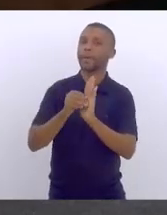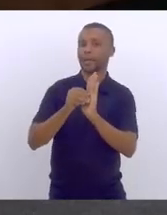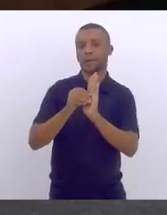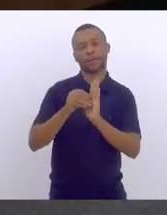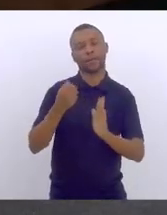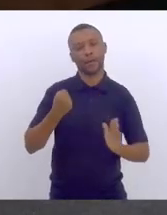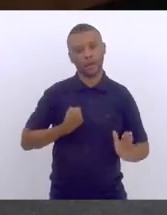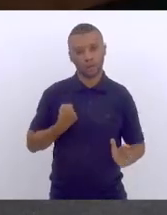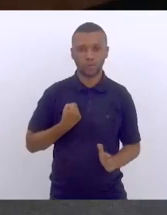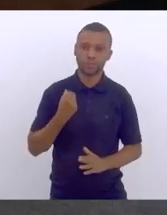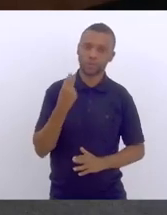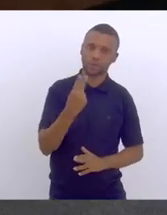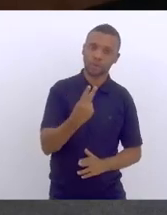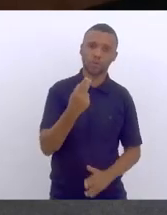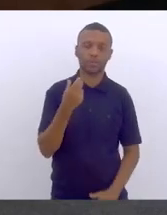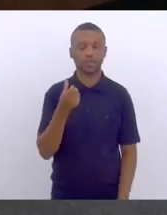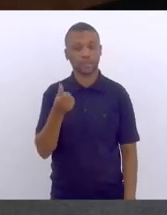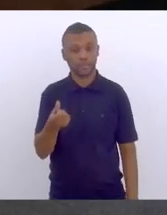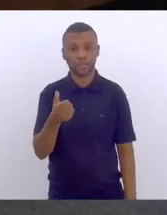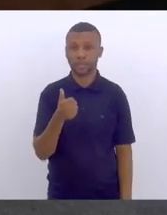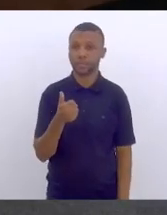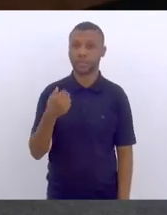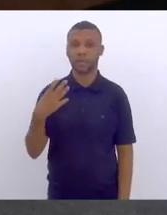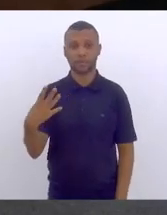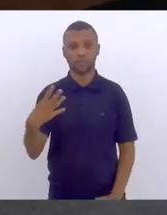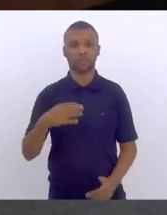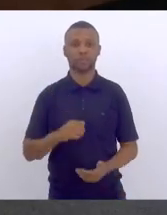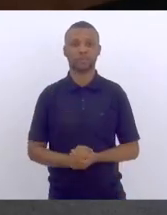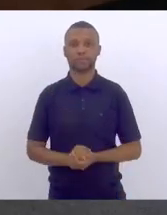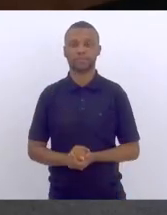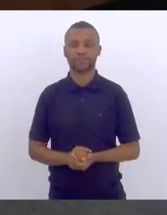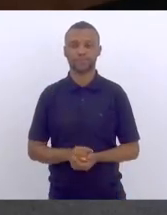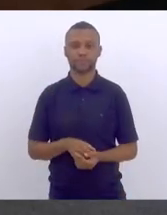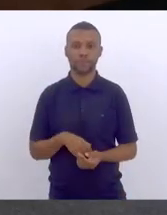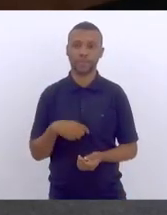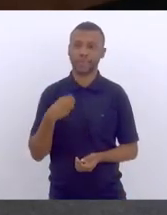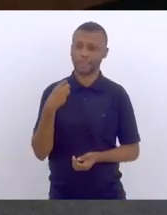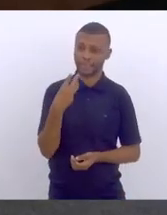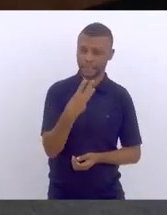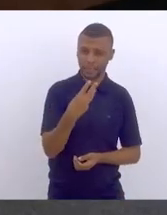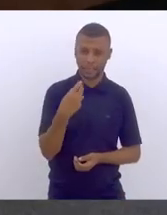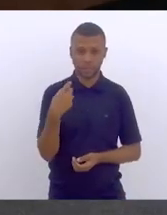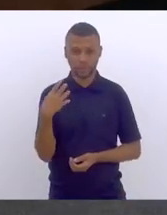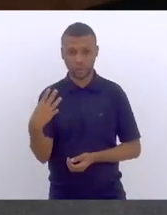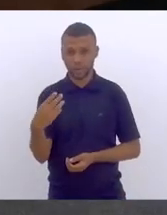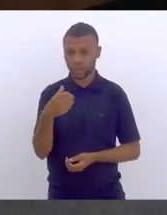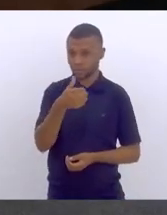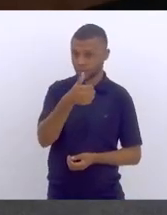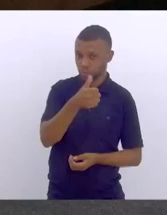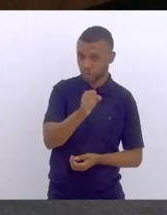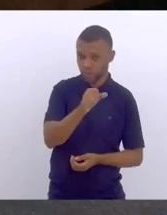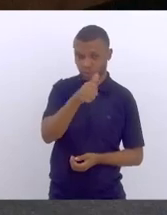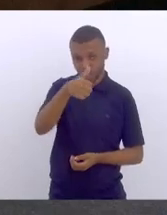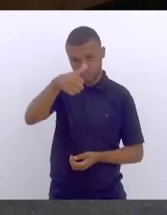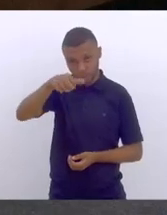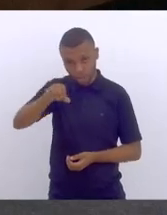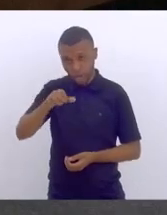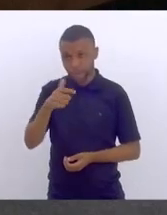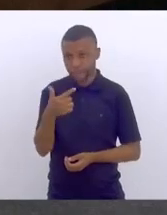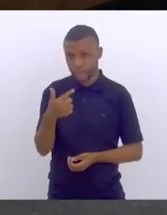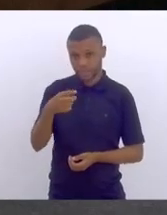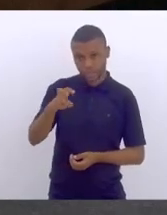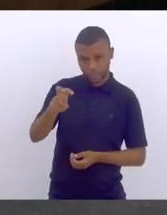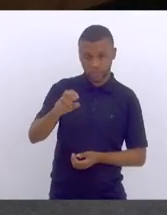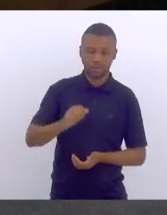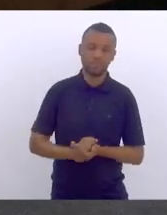emendas 2, 6 e 14, às 3, 4, 18, 19 e 25,